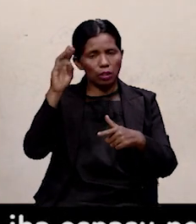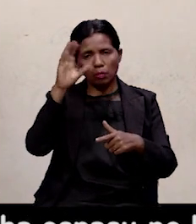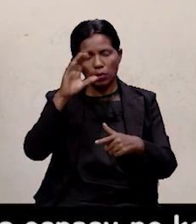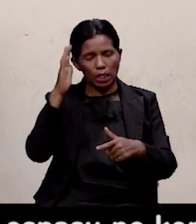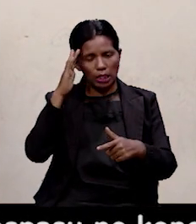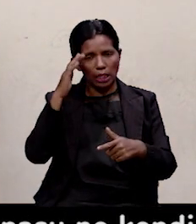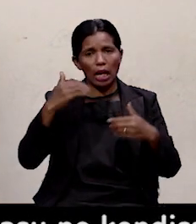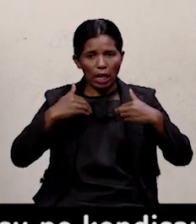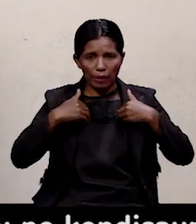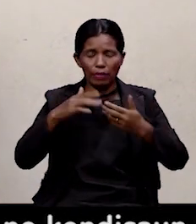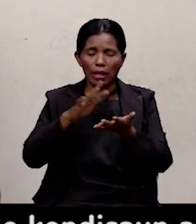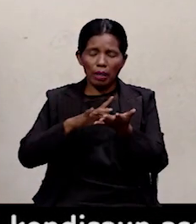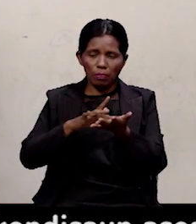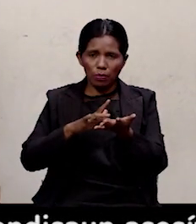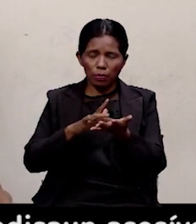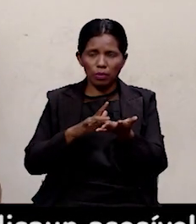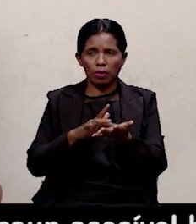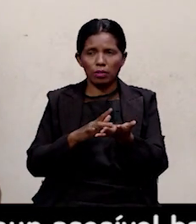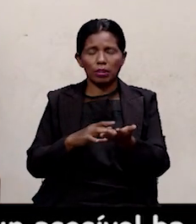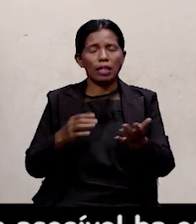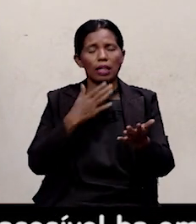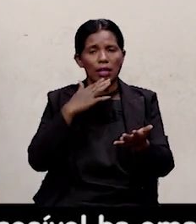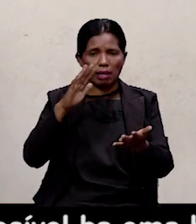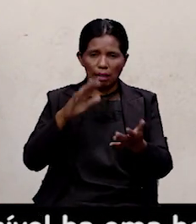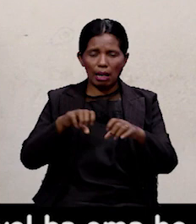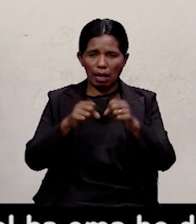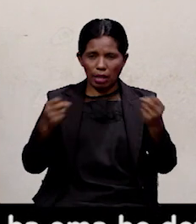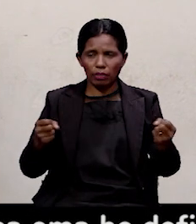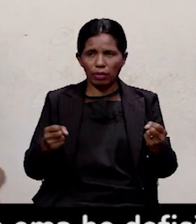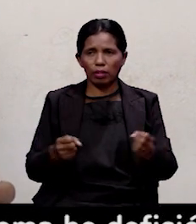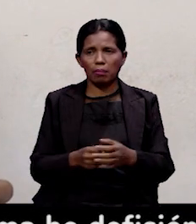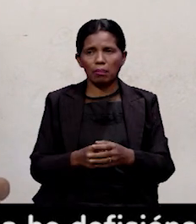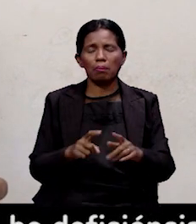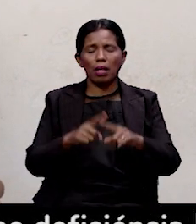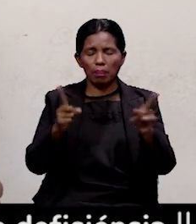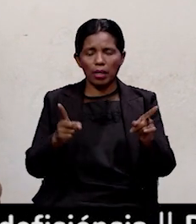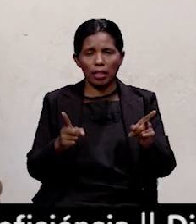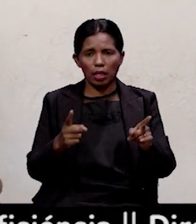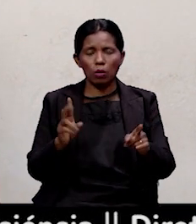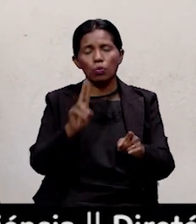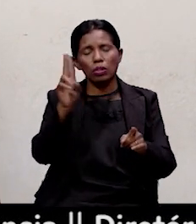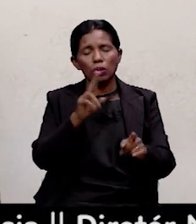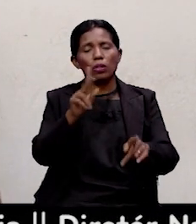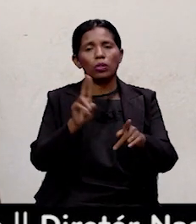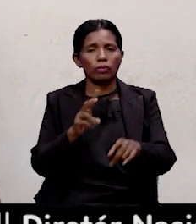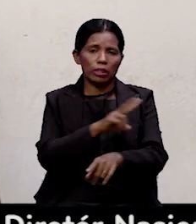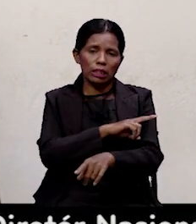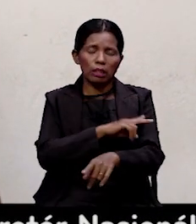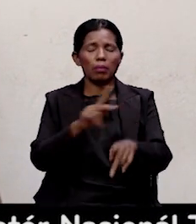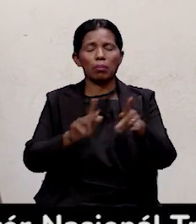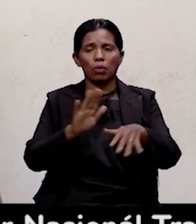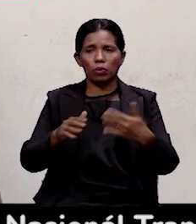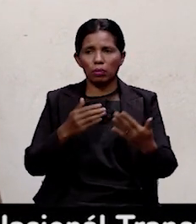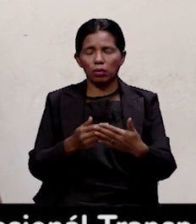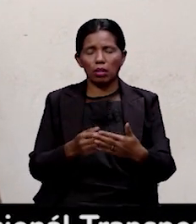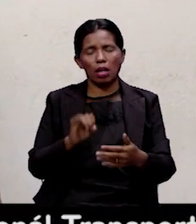balu nia ladia kona mai be konsege sona tiano betene cidadão sira haono ni dane idene eru